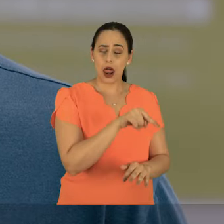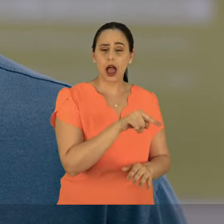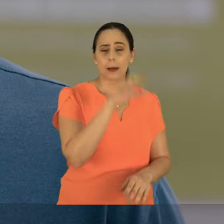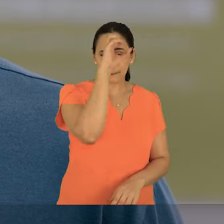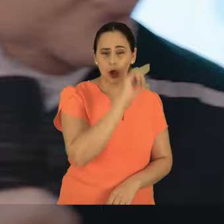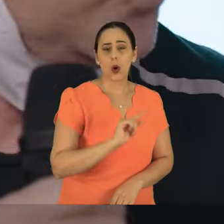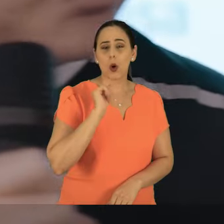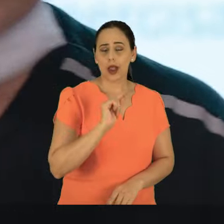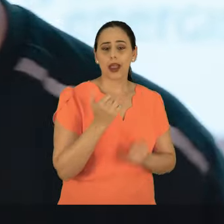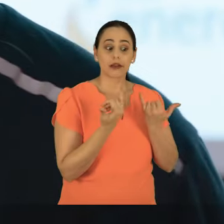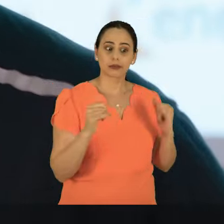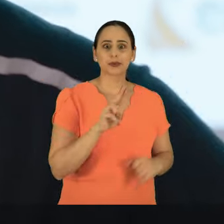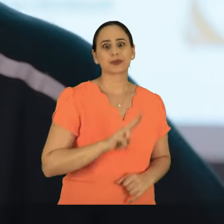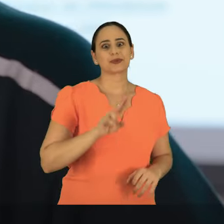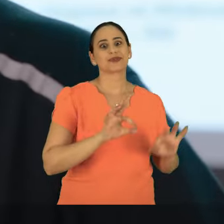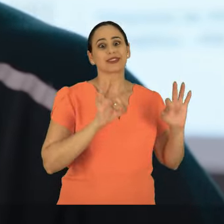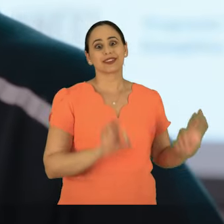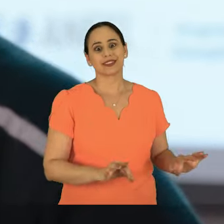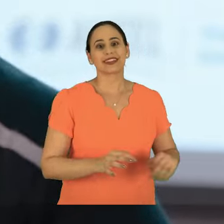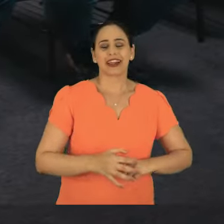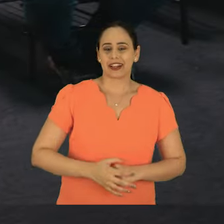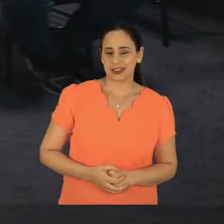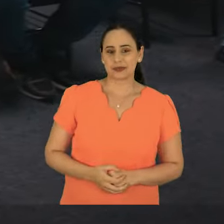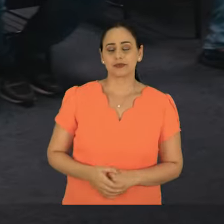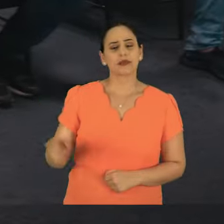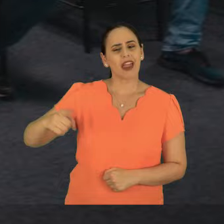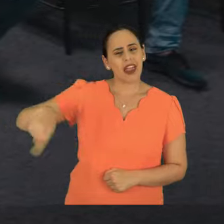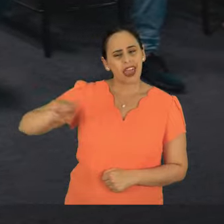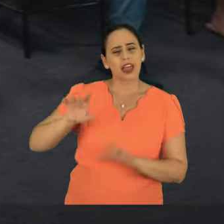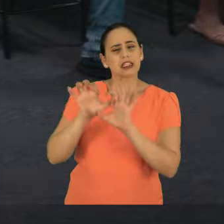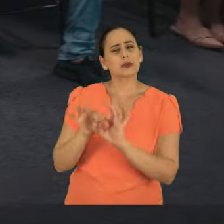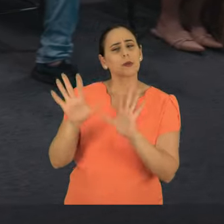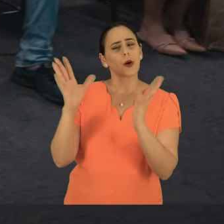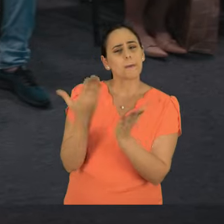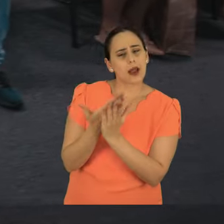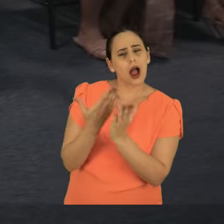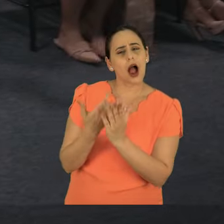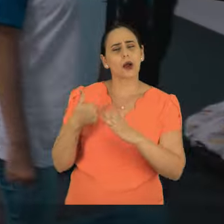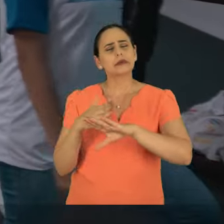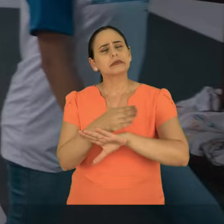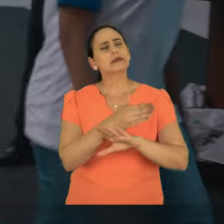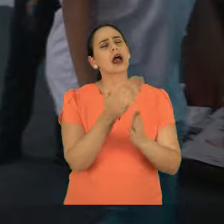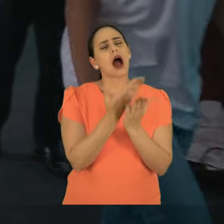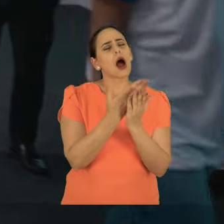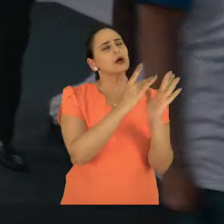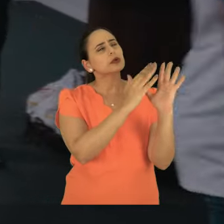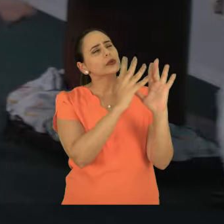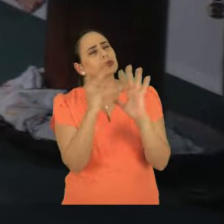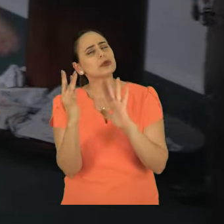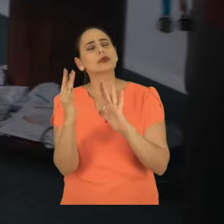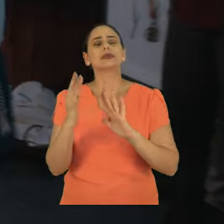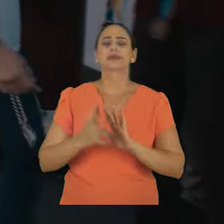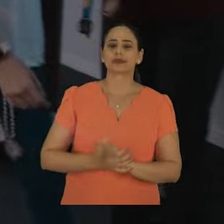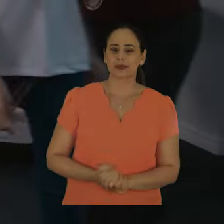dela também. Eu também usei os módulos, né, que eles disponibilizam, vi os vídeos lá. Samuel Bernardes e Vitória Gabriel.